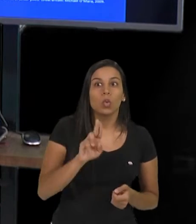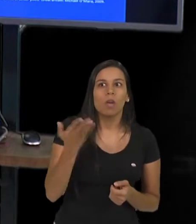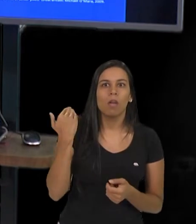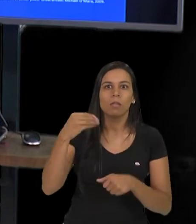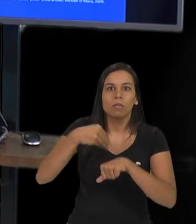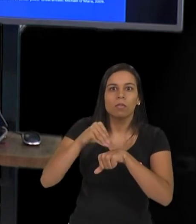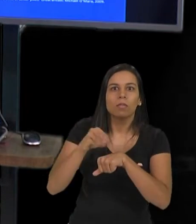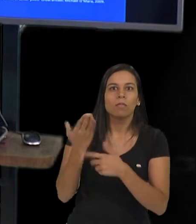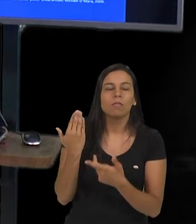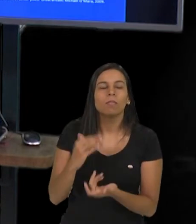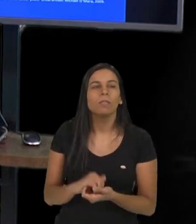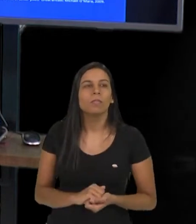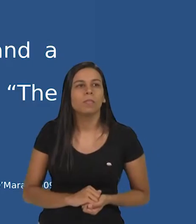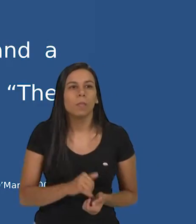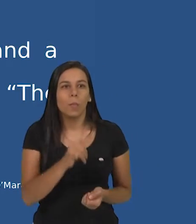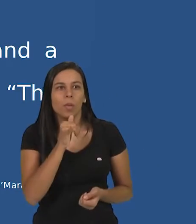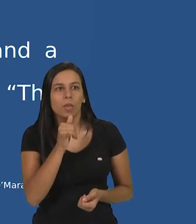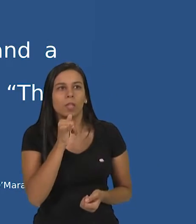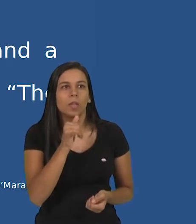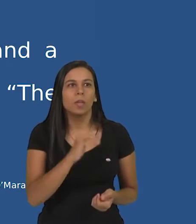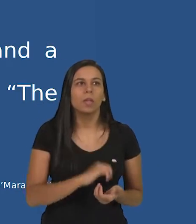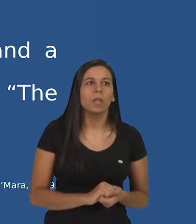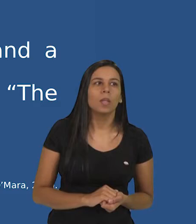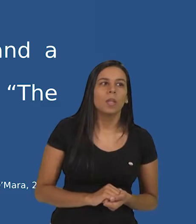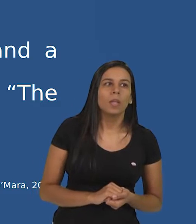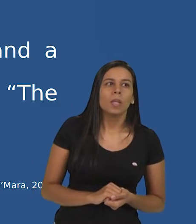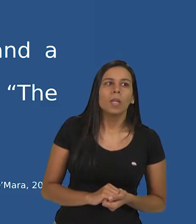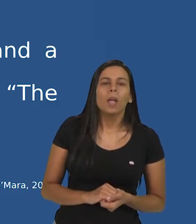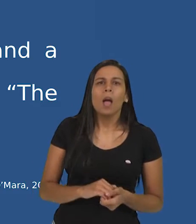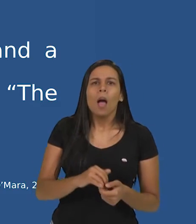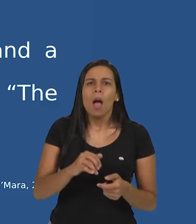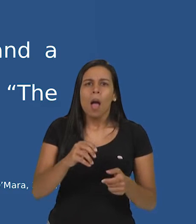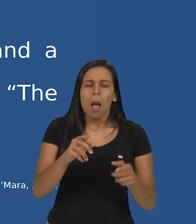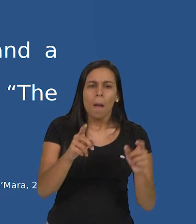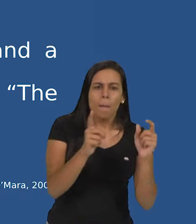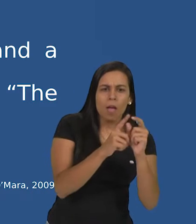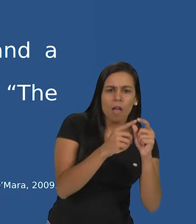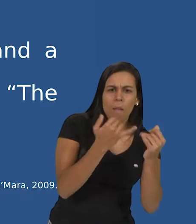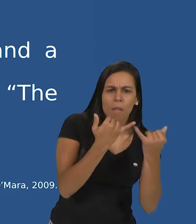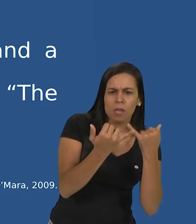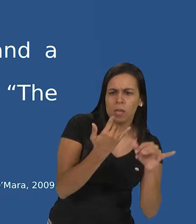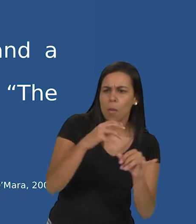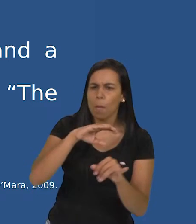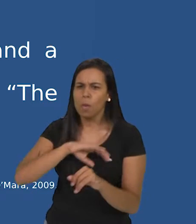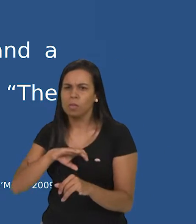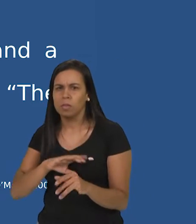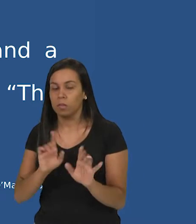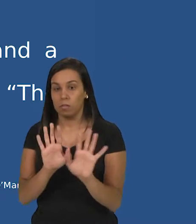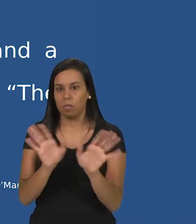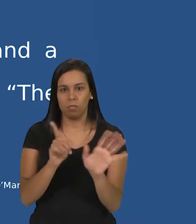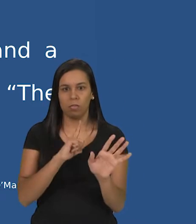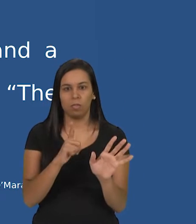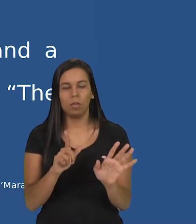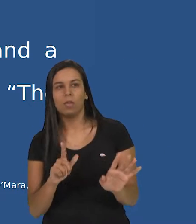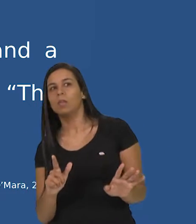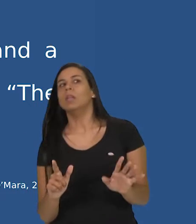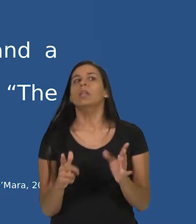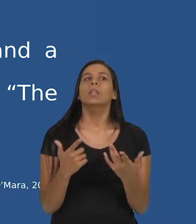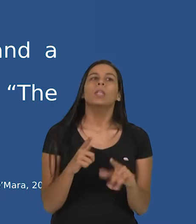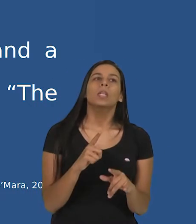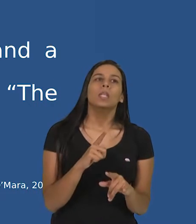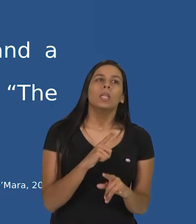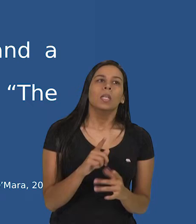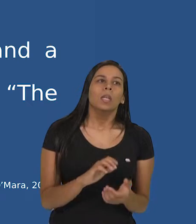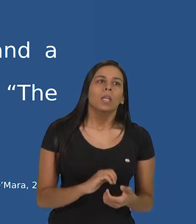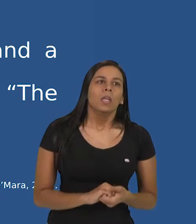começo, né? Por exemplo, cognatos, aquelas palavras em inglês que parecem com português, não tem tantos, né? A gente tem aqui animals, que é um cognato quase